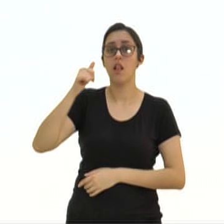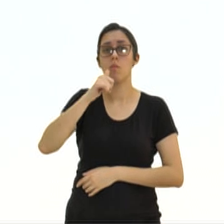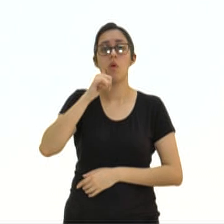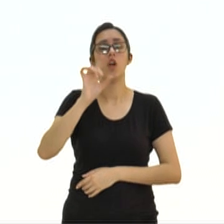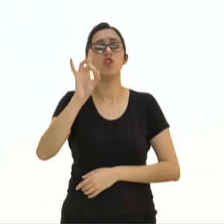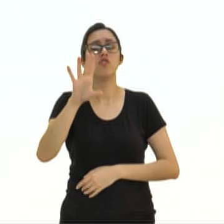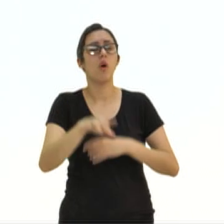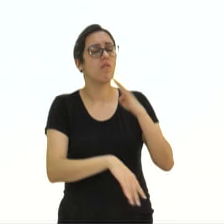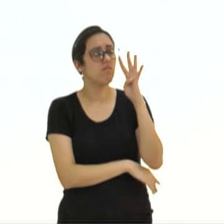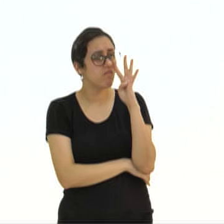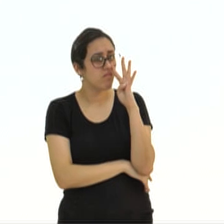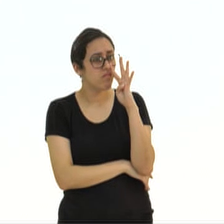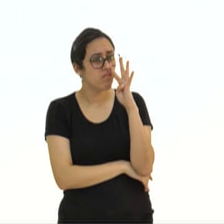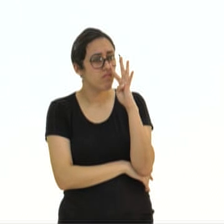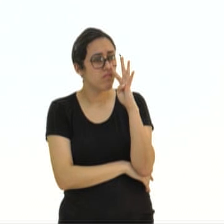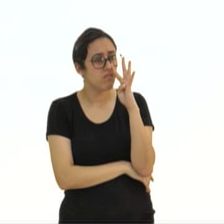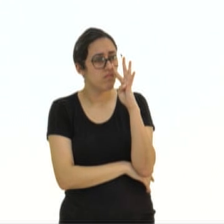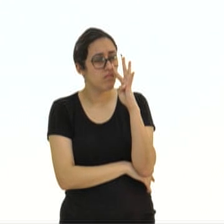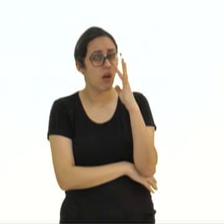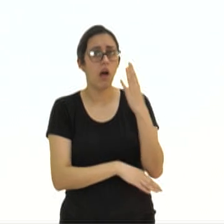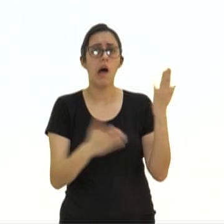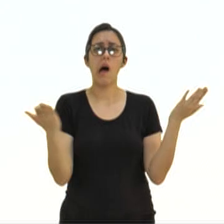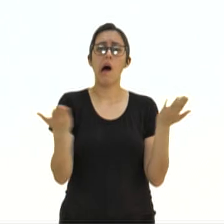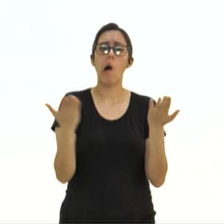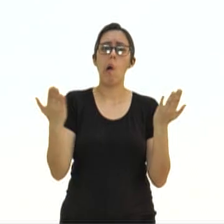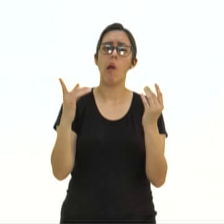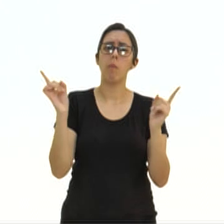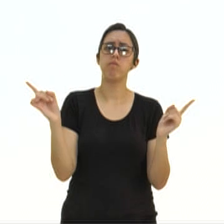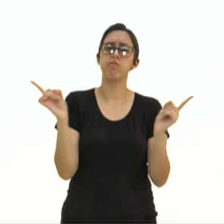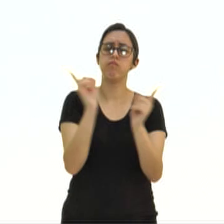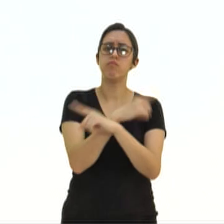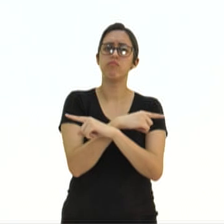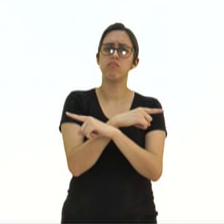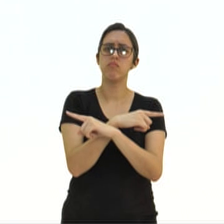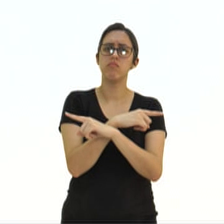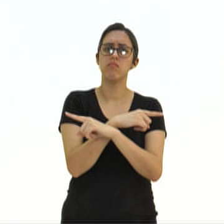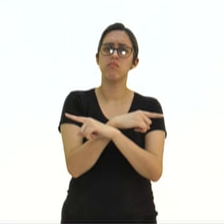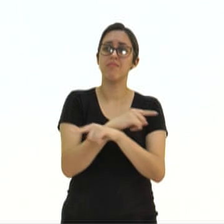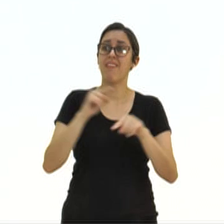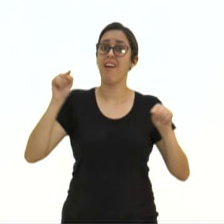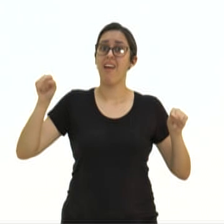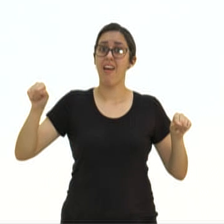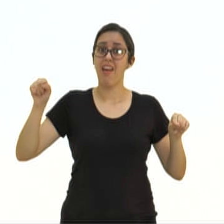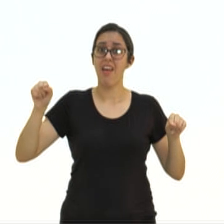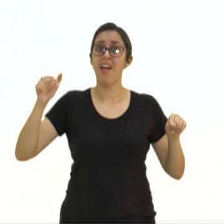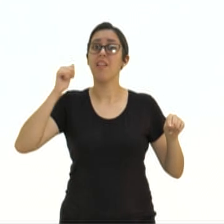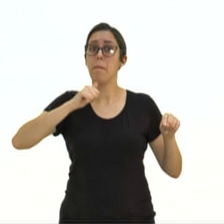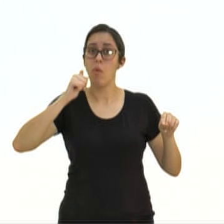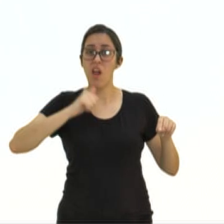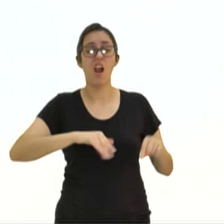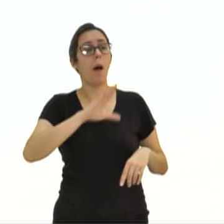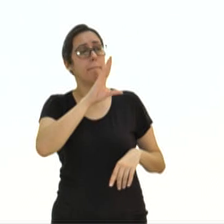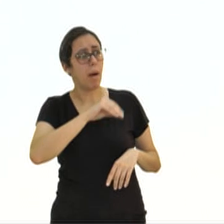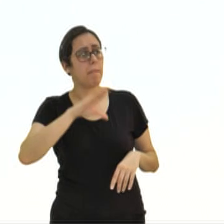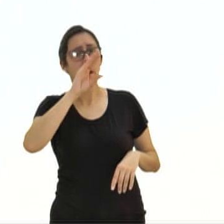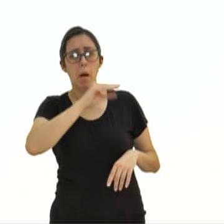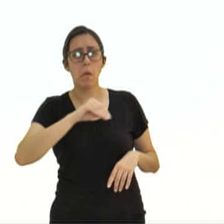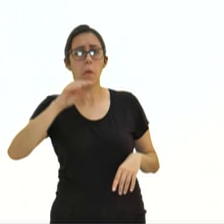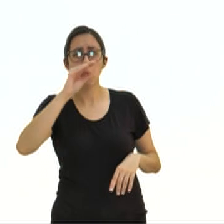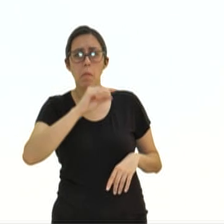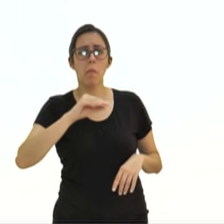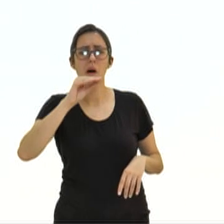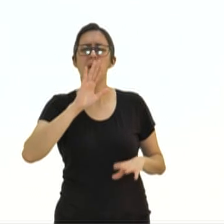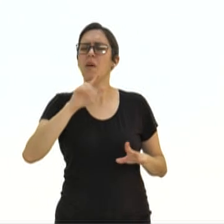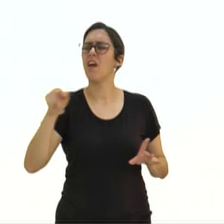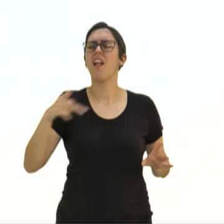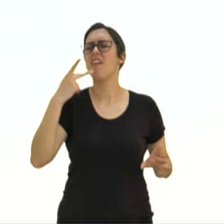ouvia. Agora parece que os papéis se inverteram. Quem fala é Conceição. Mas do que ela